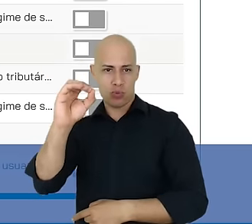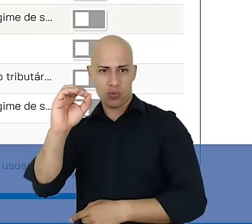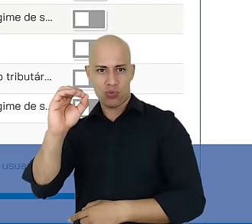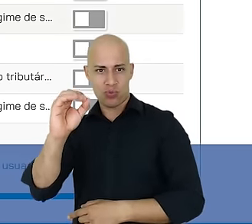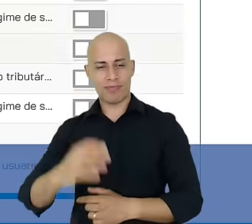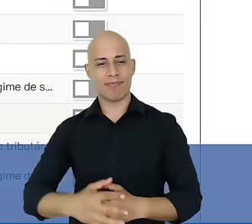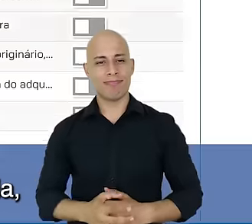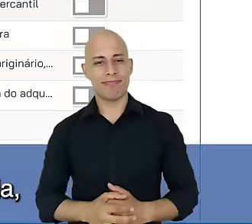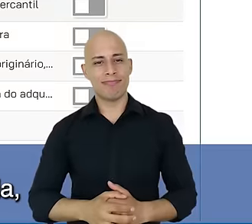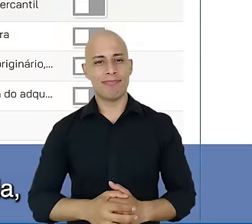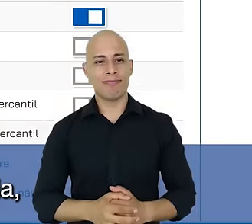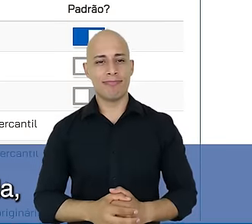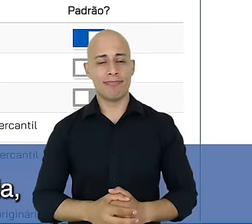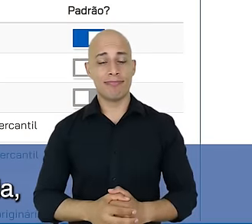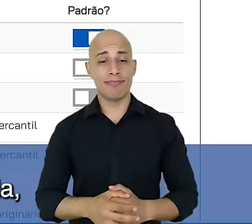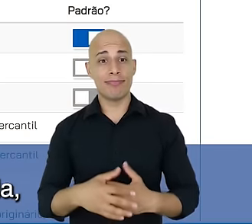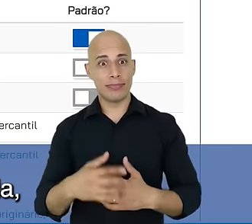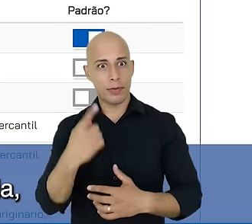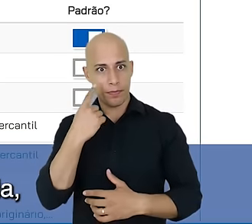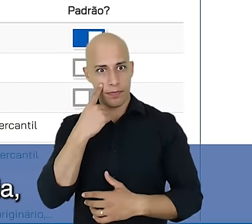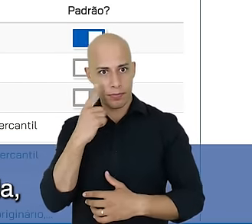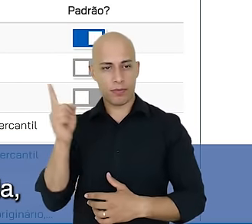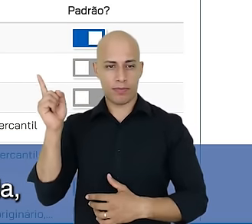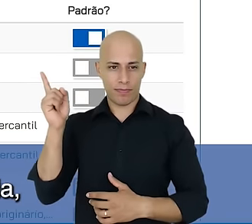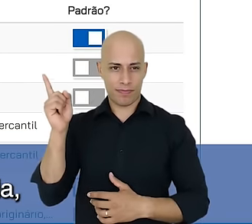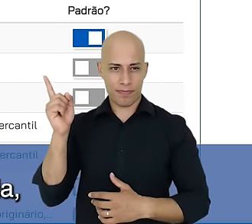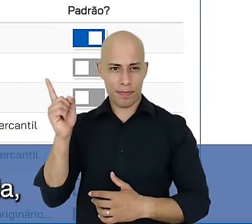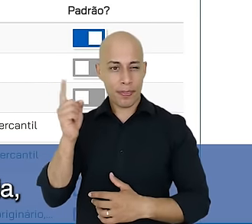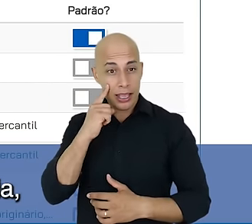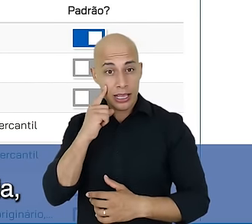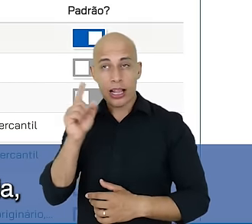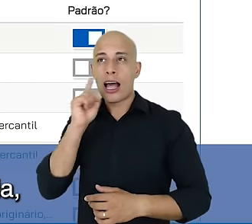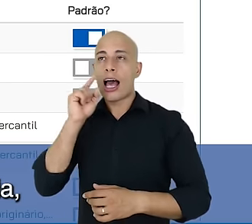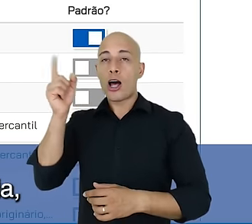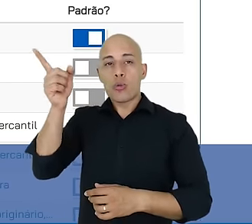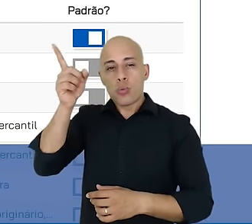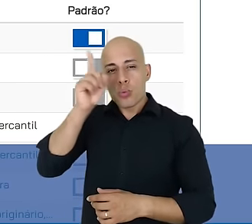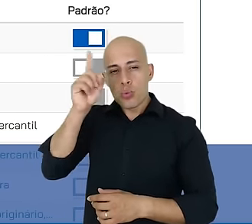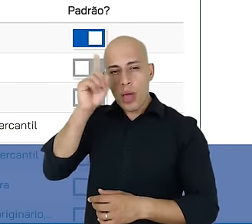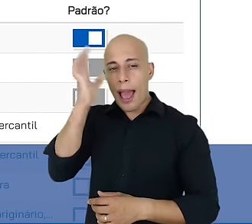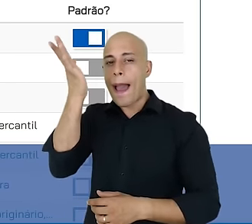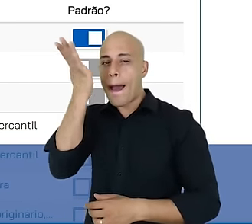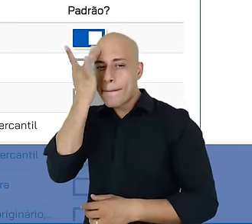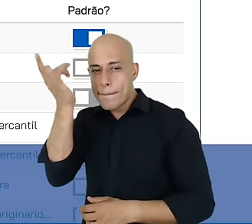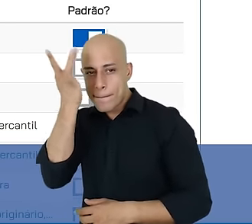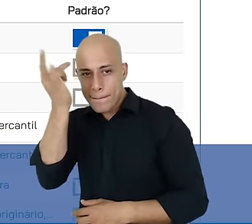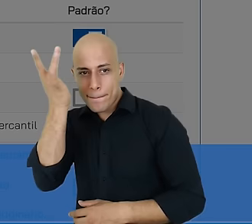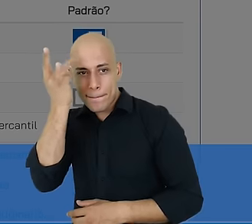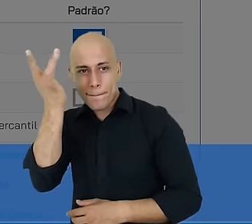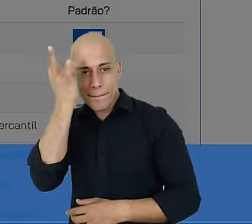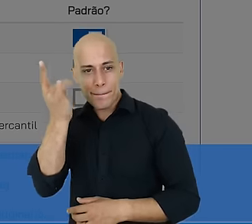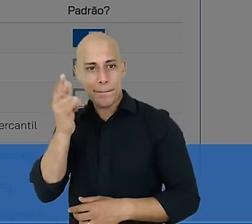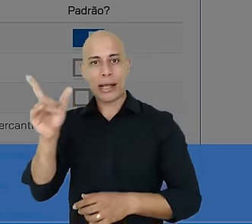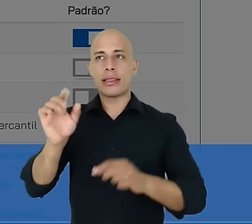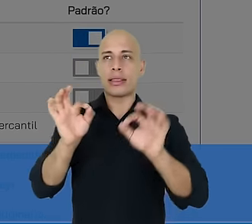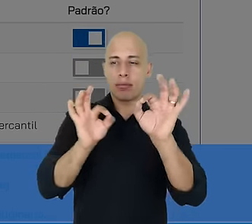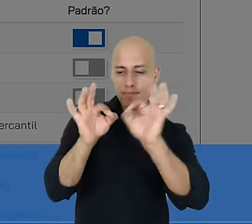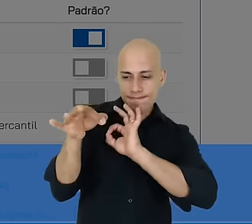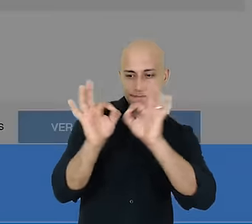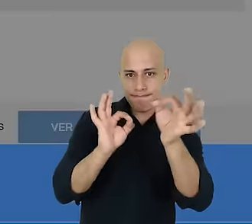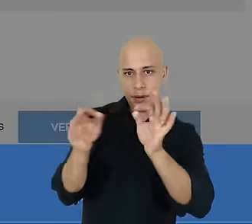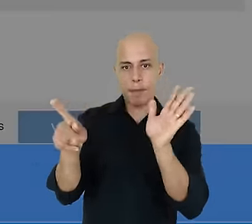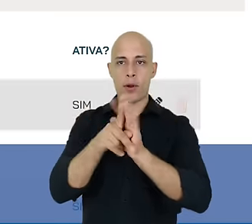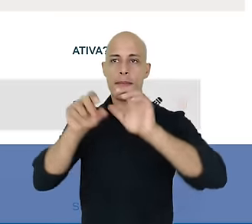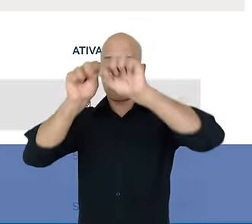E e aí então é aqui o ponto que vocês podem no dia a dia né Fazer o o o ajuste do